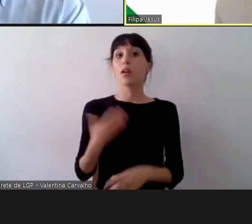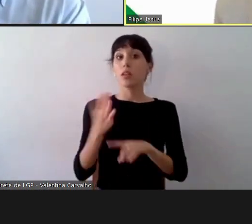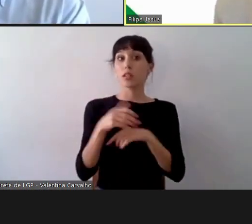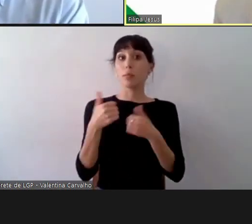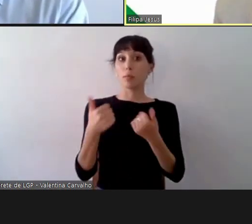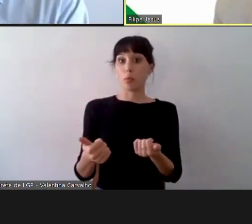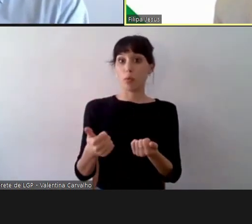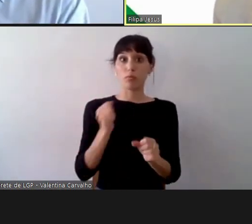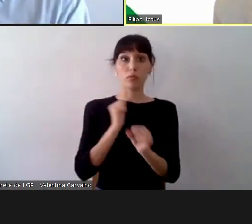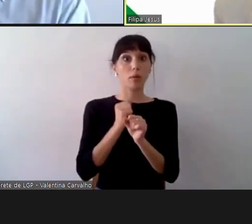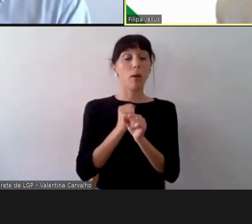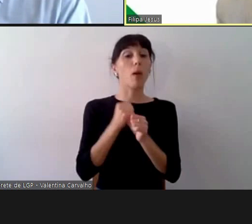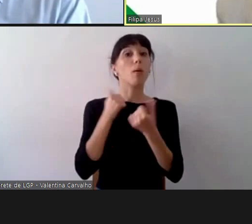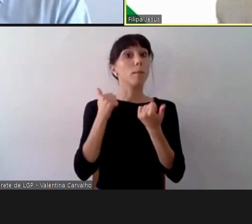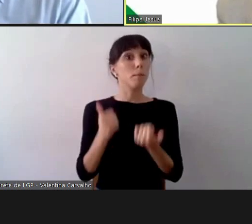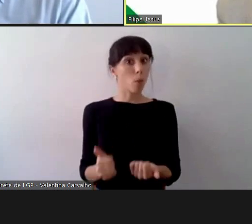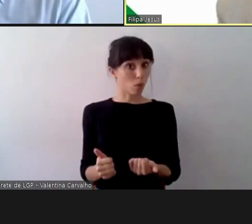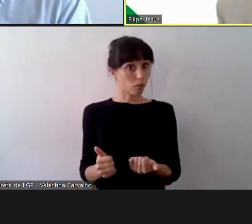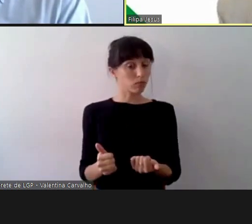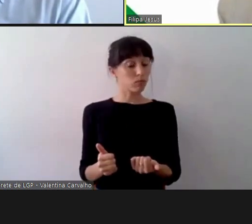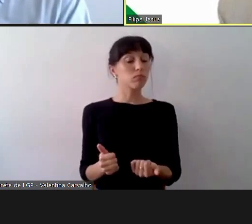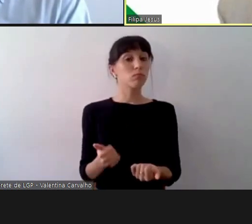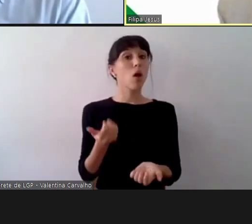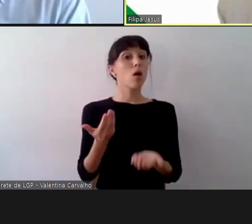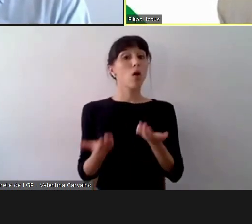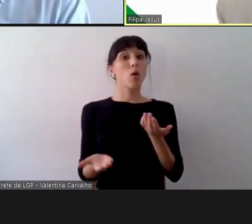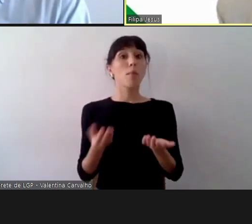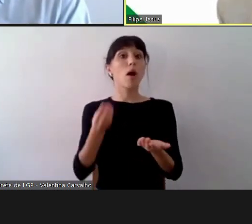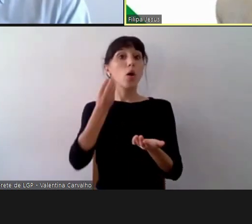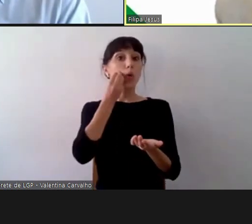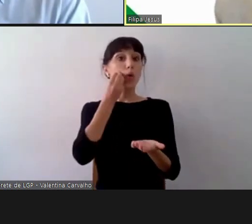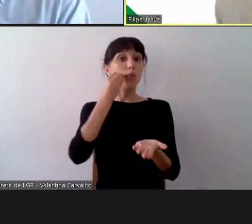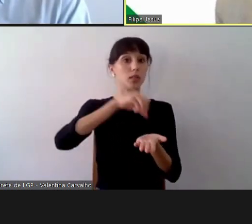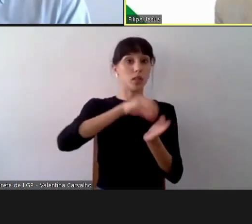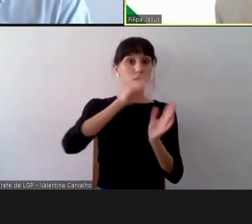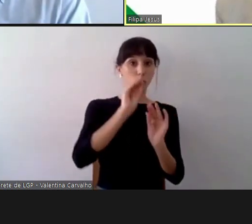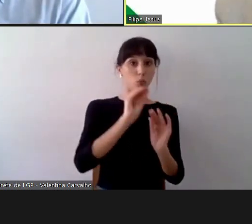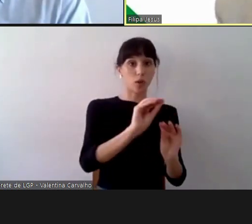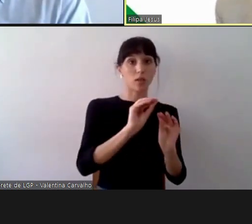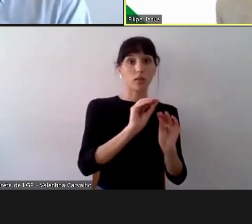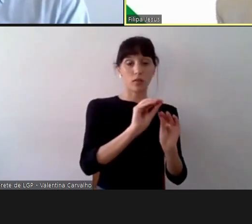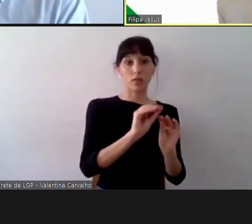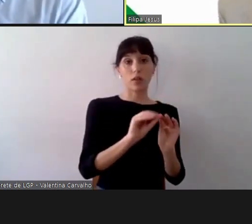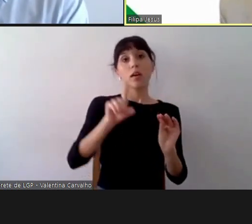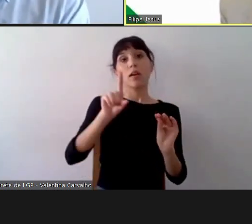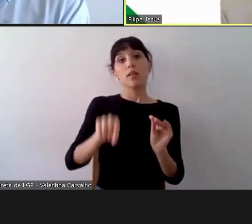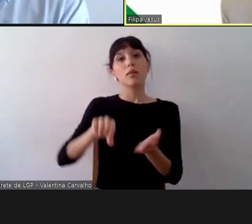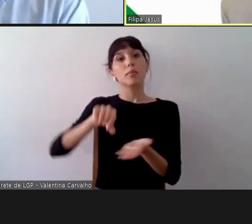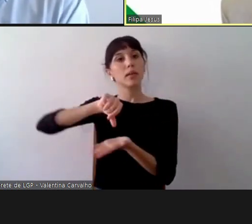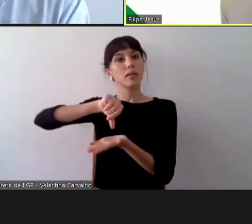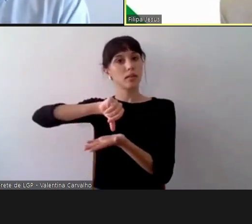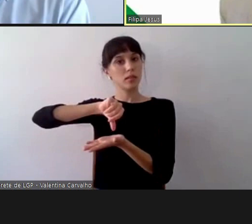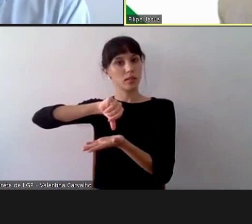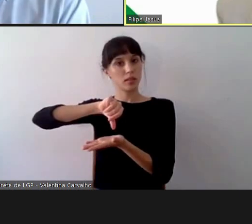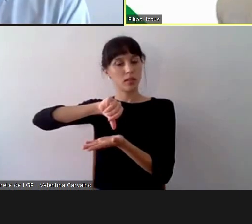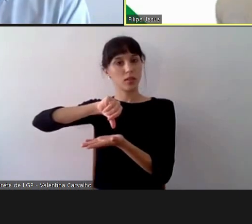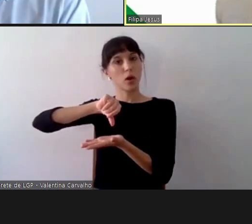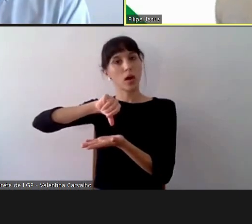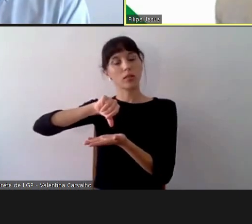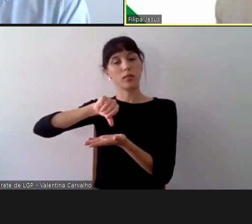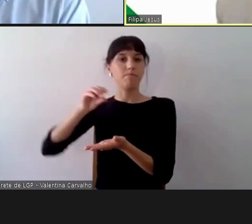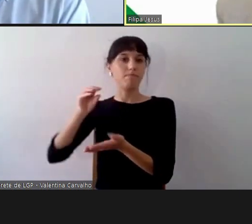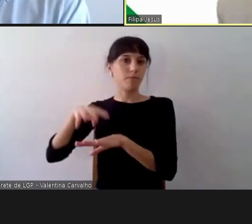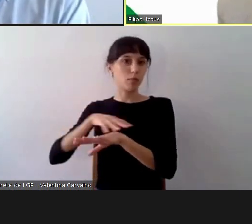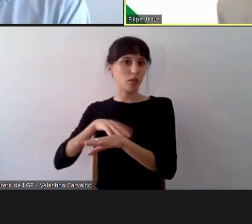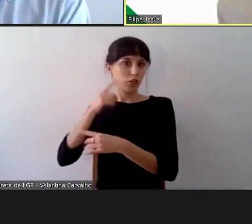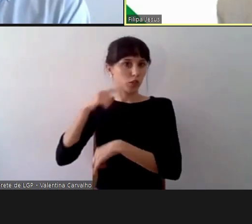prática nesta relação entre os centros Qualifica e a rede de centros, entre os centros Qualifica e as entidades da administração pública. O